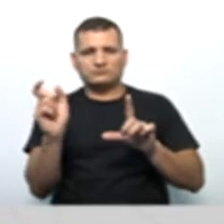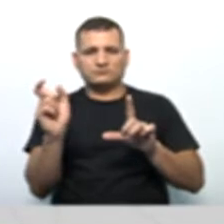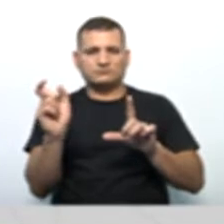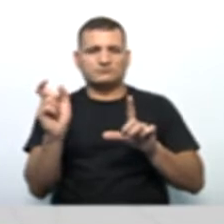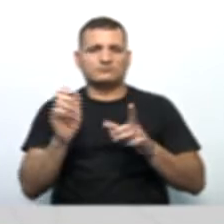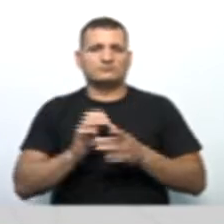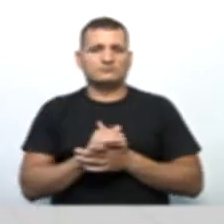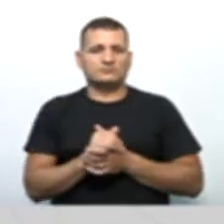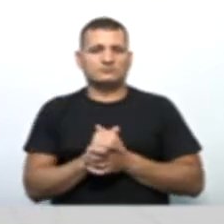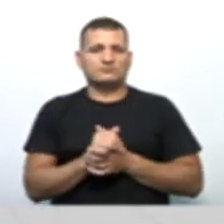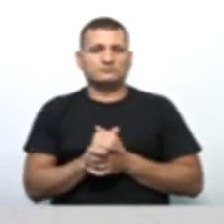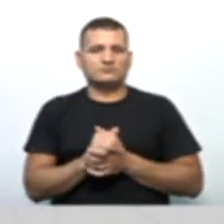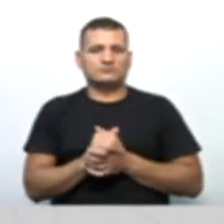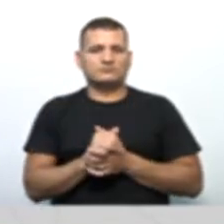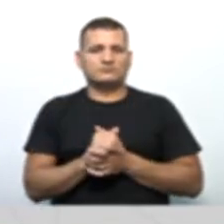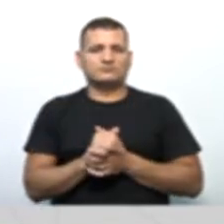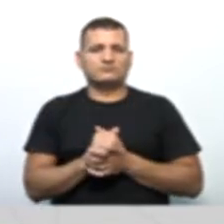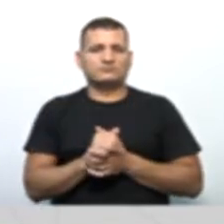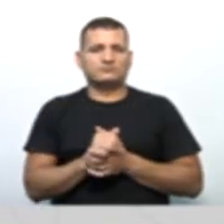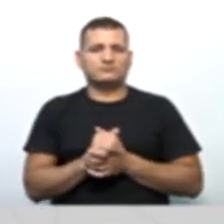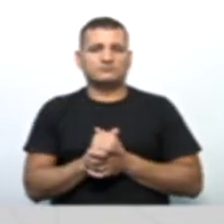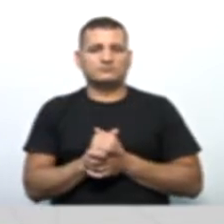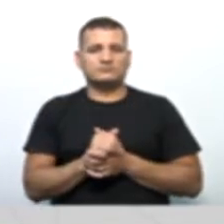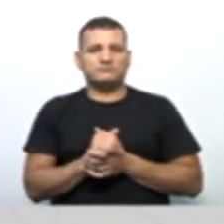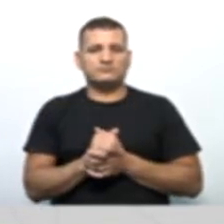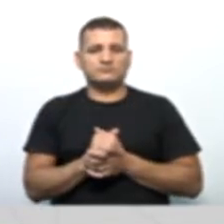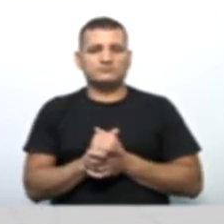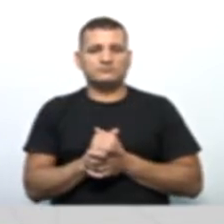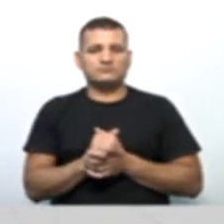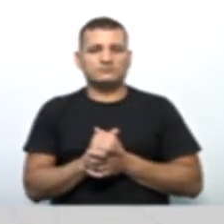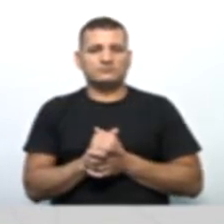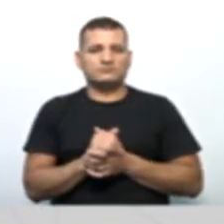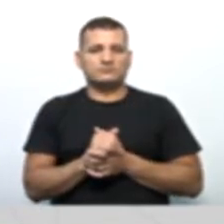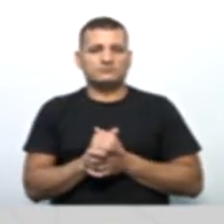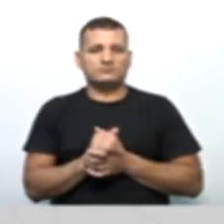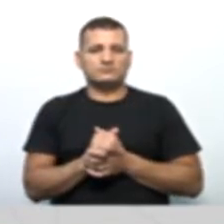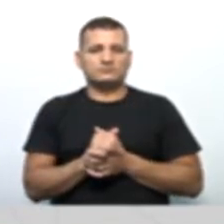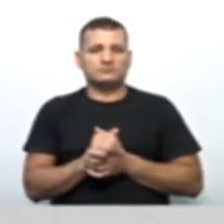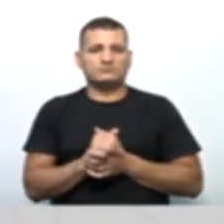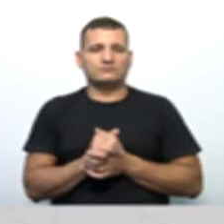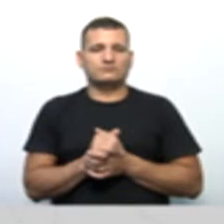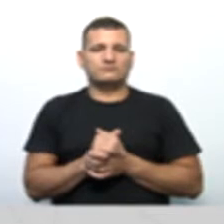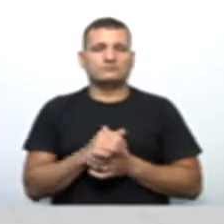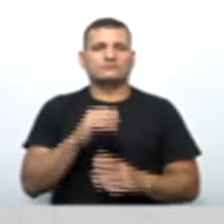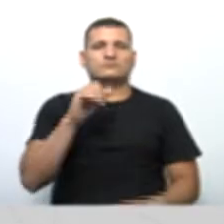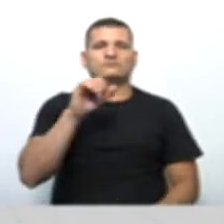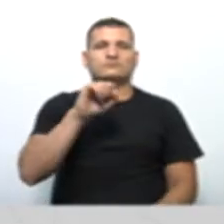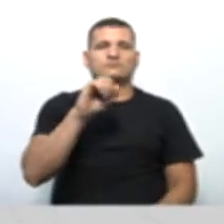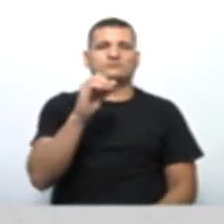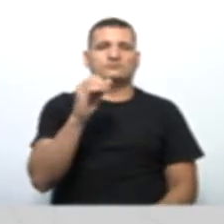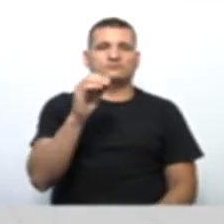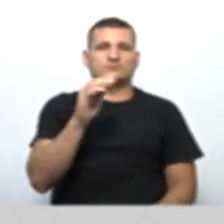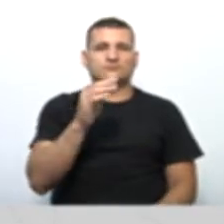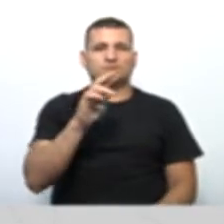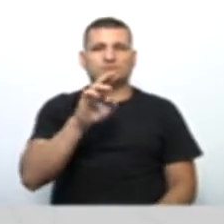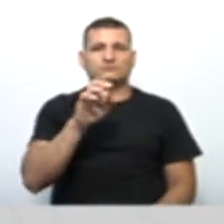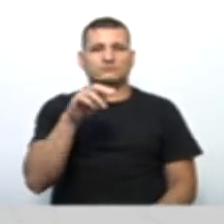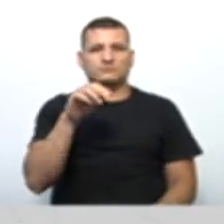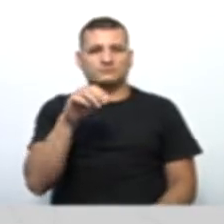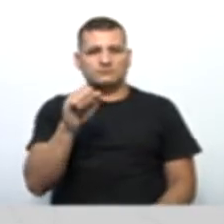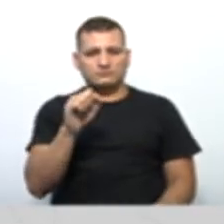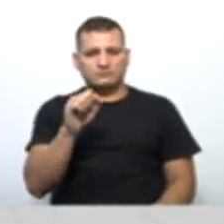vai chamar a atenção do usuário depois tem que pensar nos botões o sobre nós e vai levar você e pronto vai falar sobre